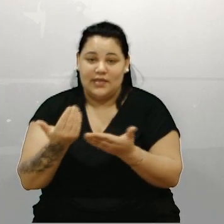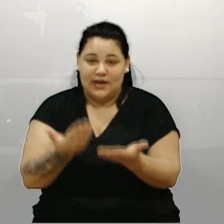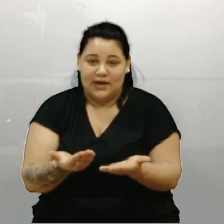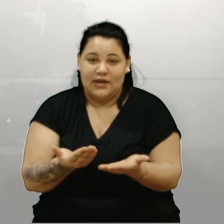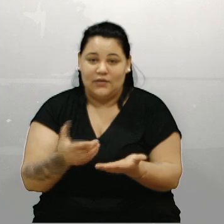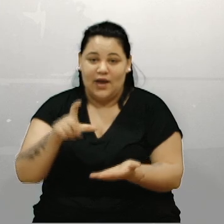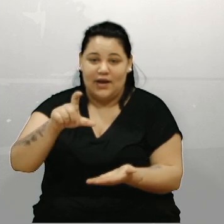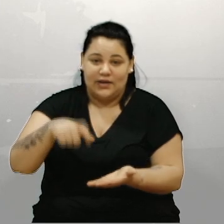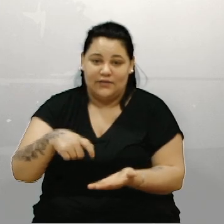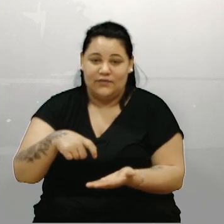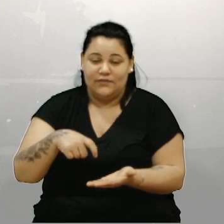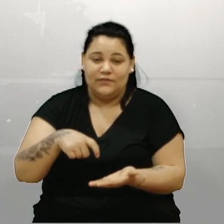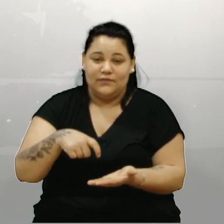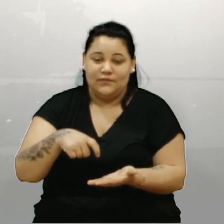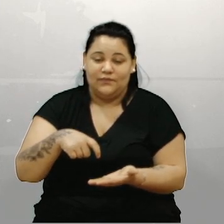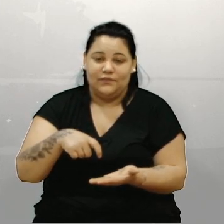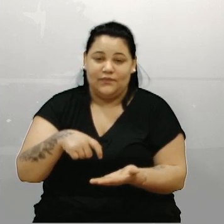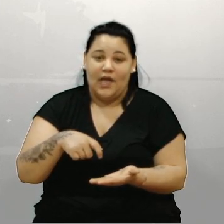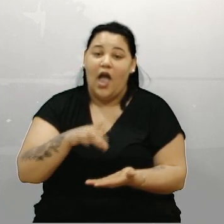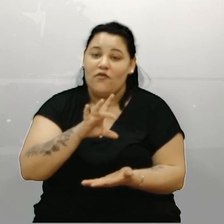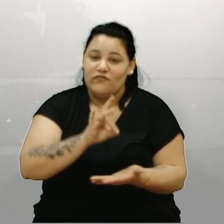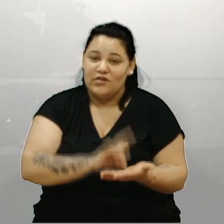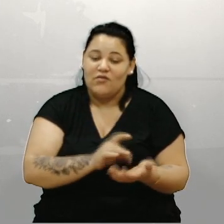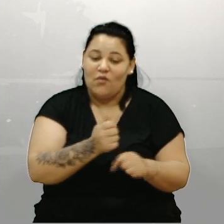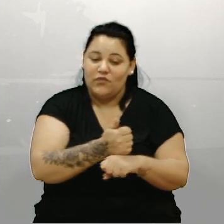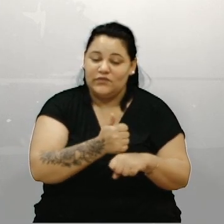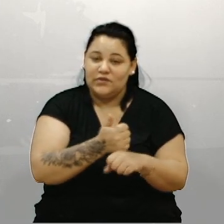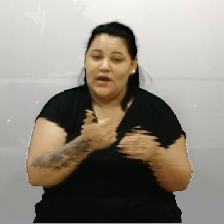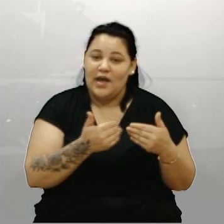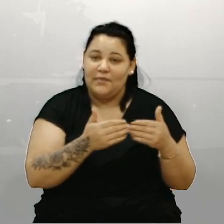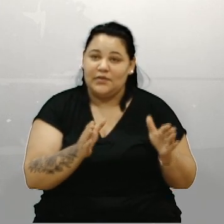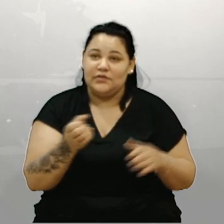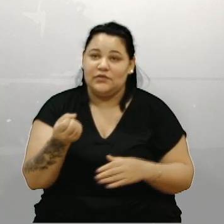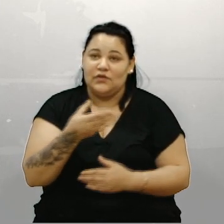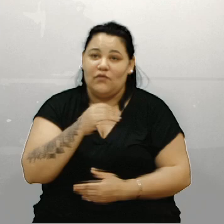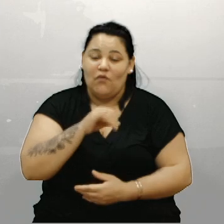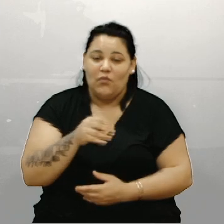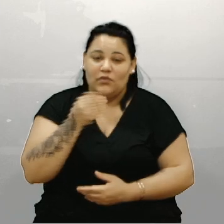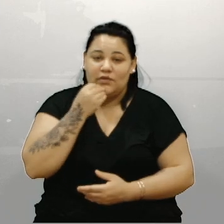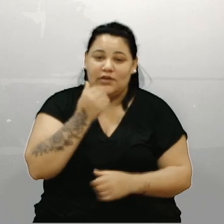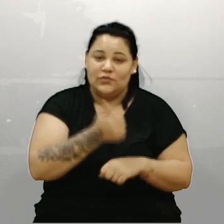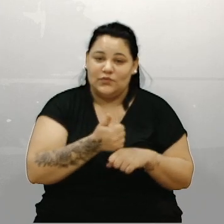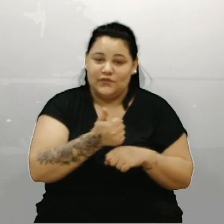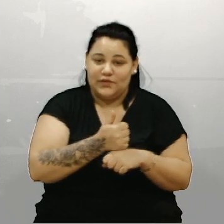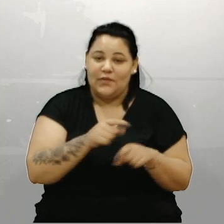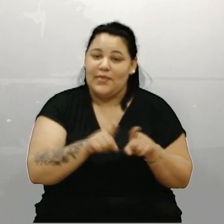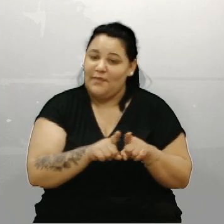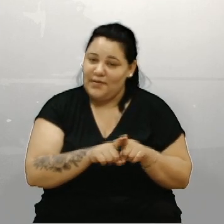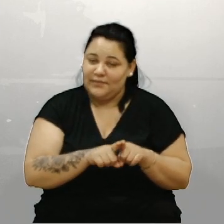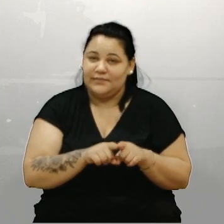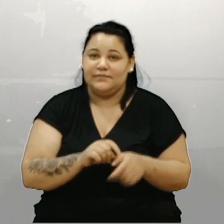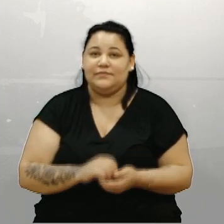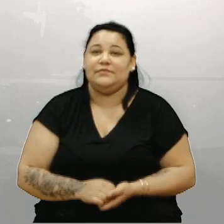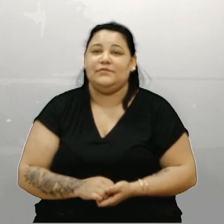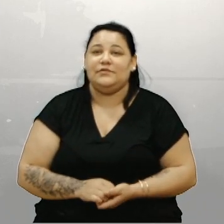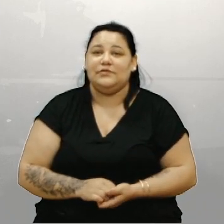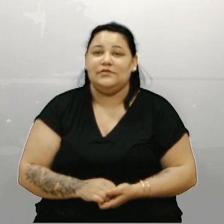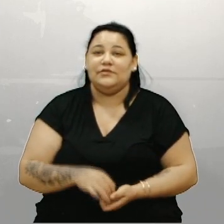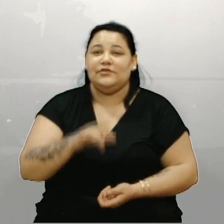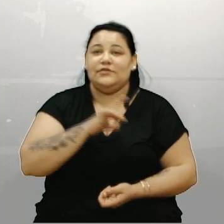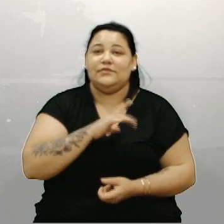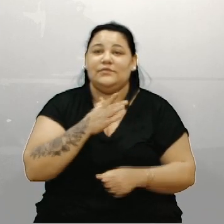formalizando a profissão e abrindo novas oportunidades para esses profissionais. Inclusive, tivemos a